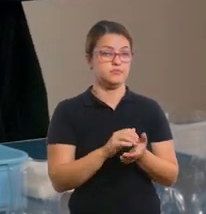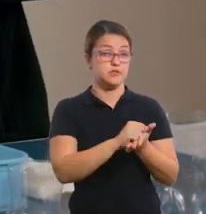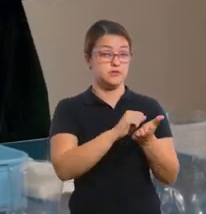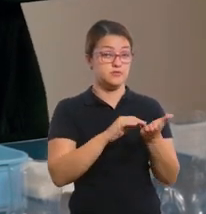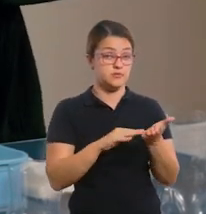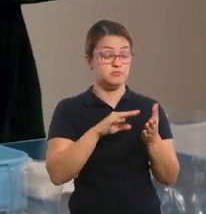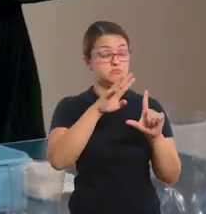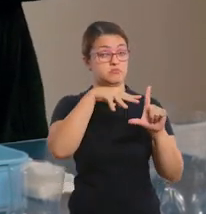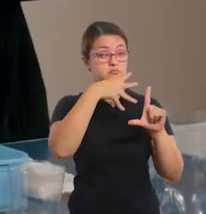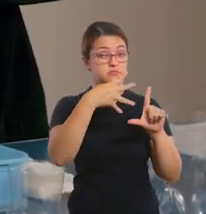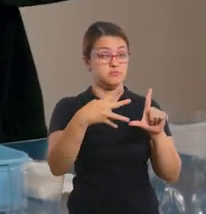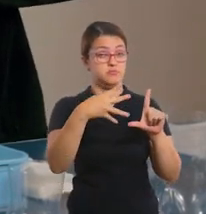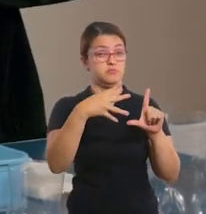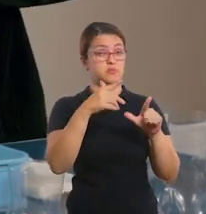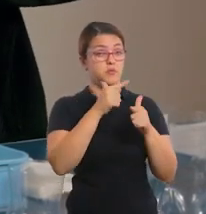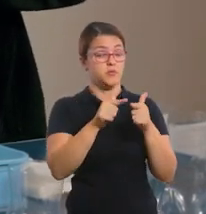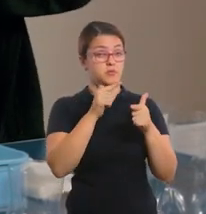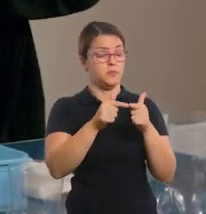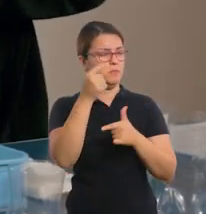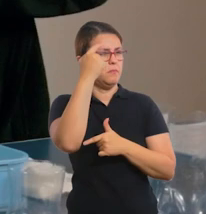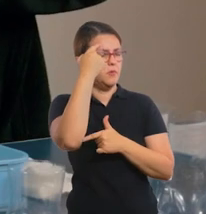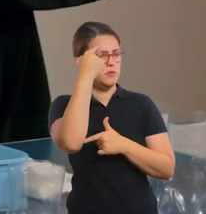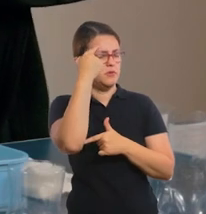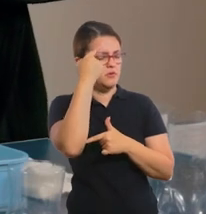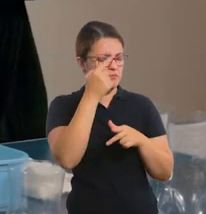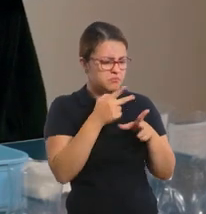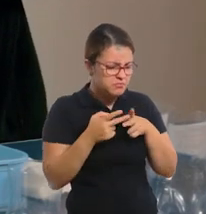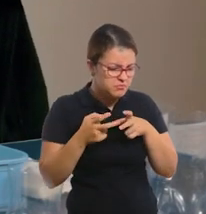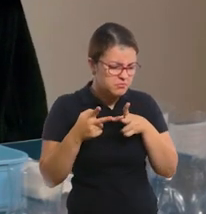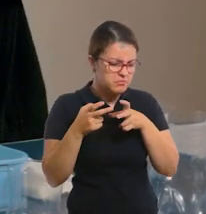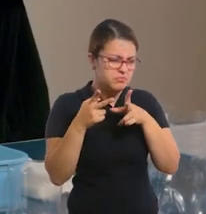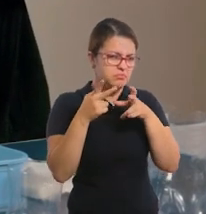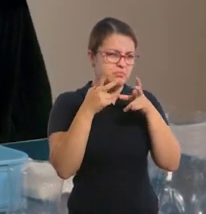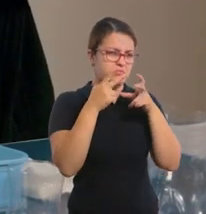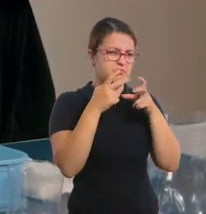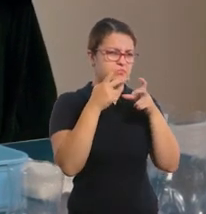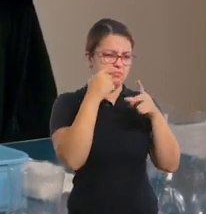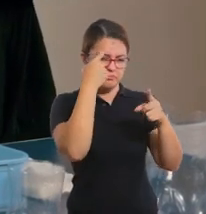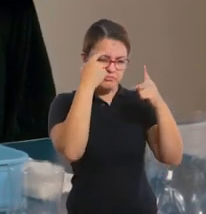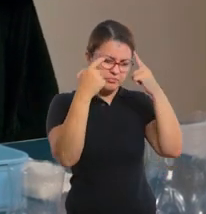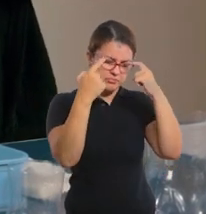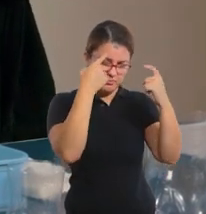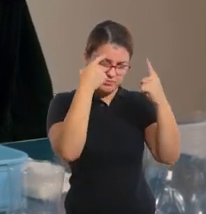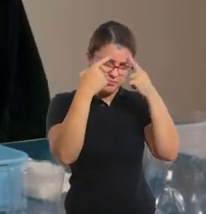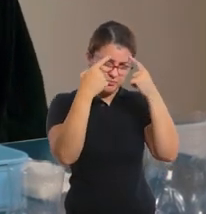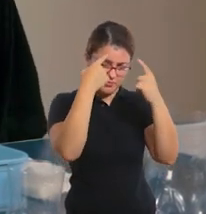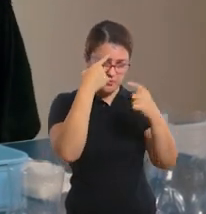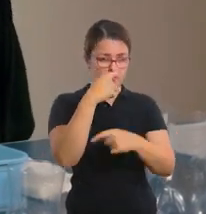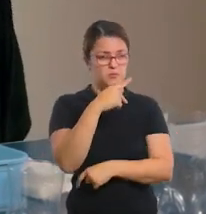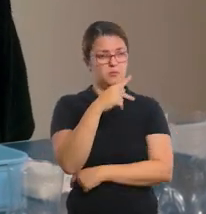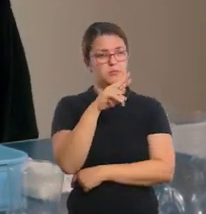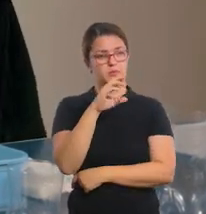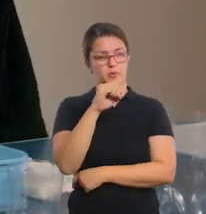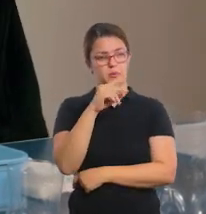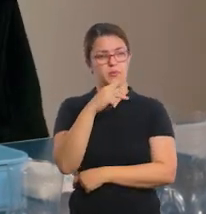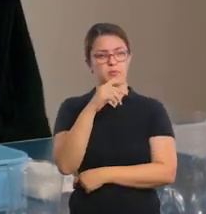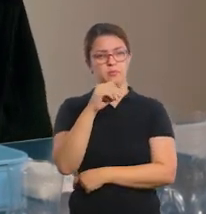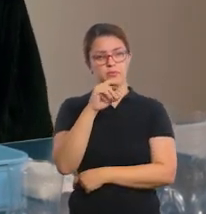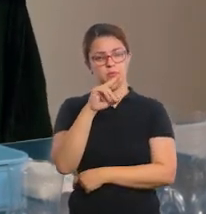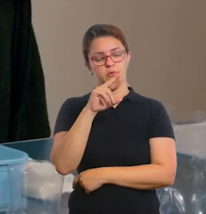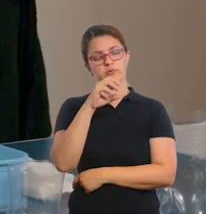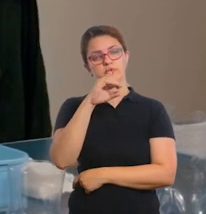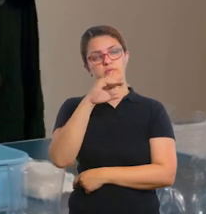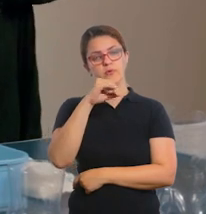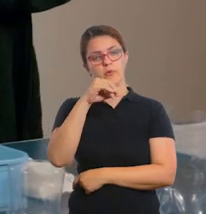leia e analise a tabela dada no problema. Pense sobre o que está havendo no problema, procurando ideias de proporcionalidade. Quer